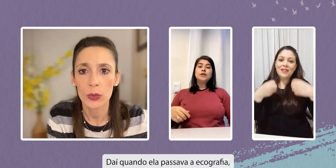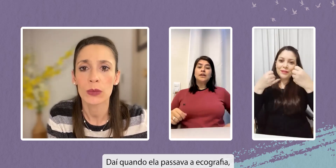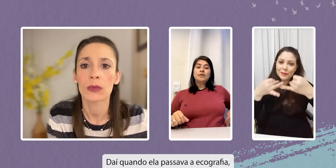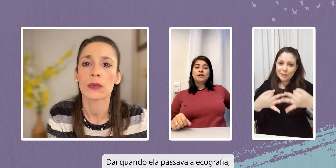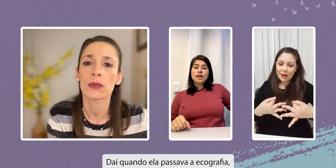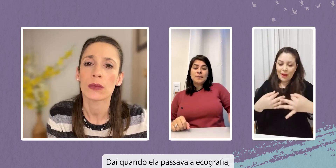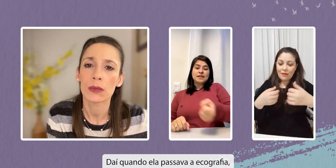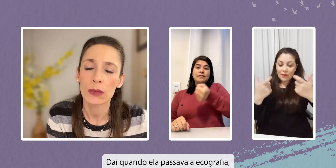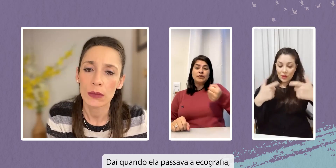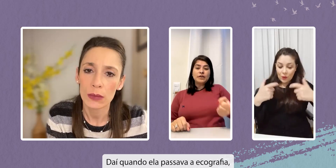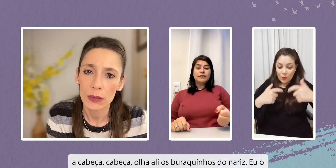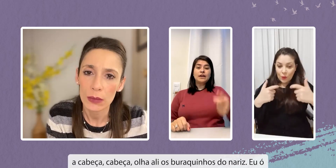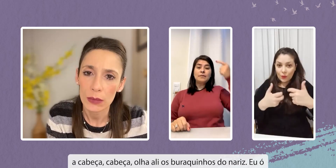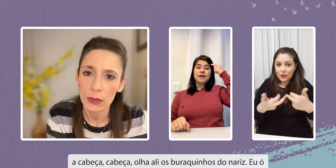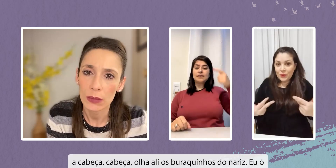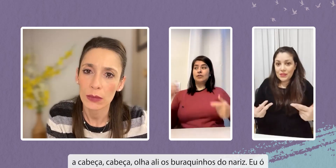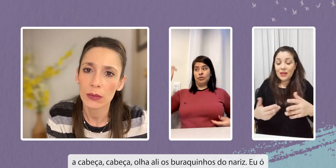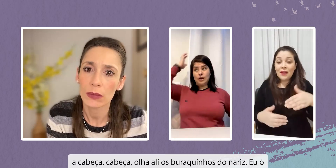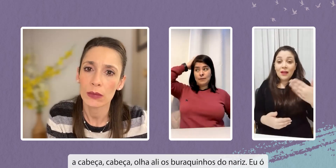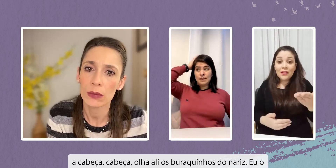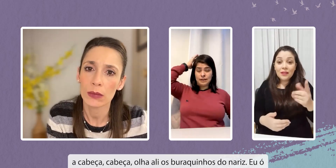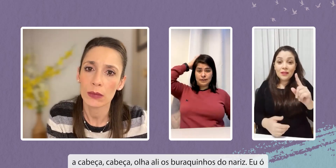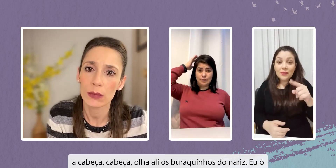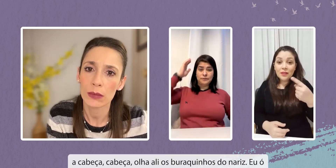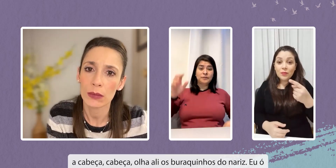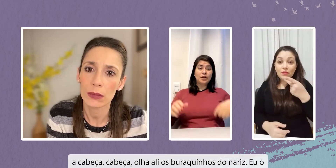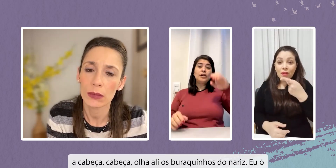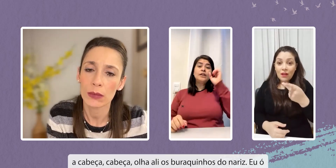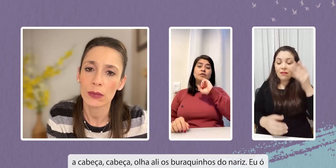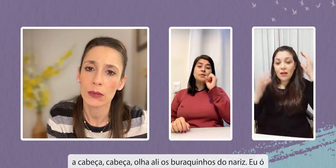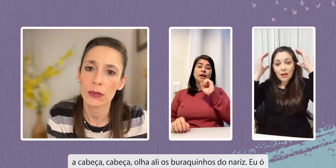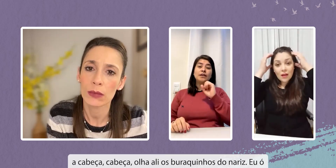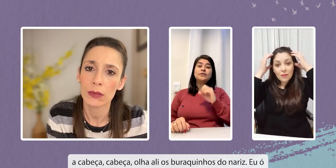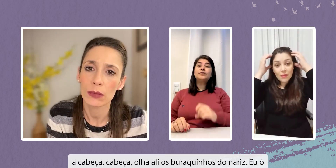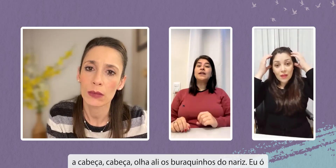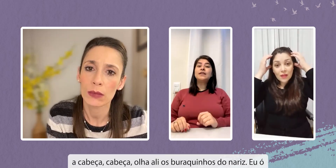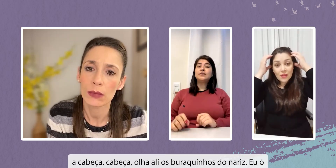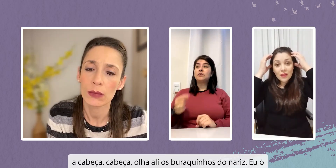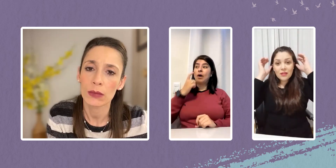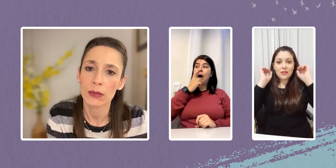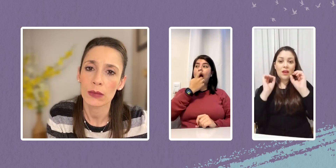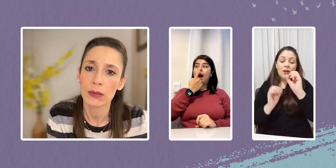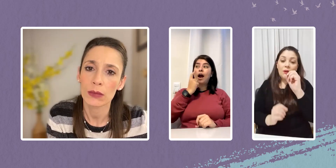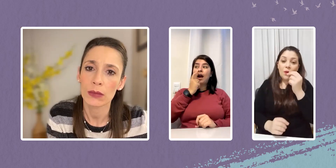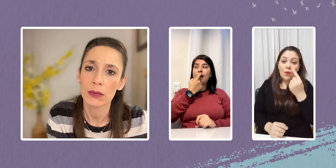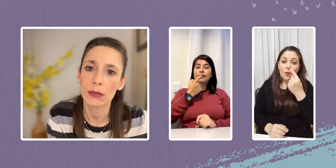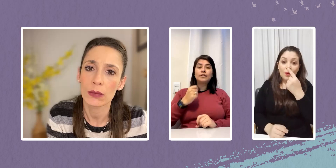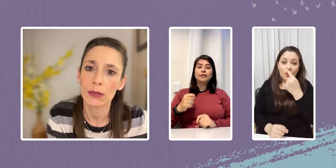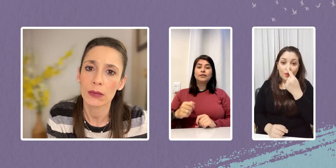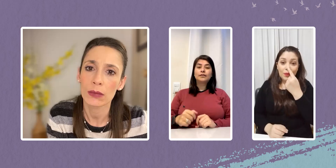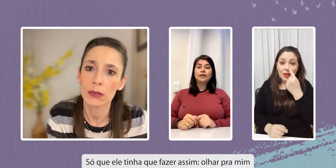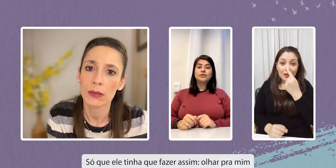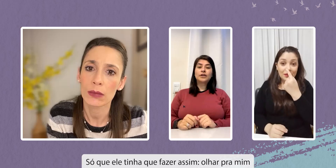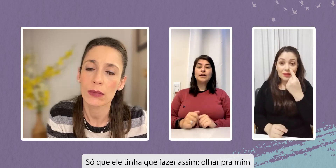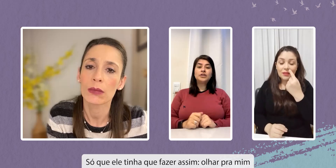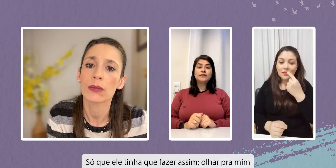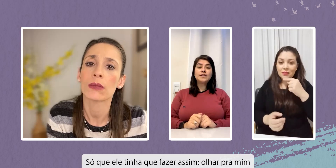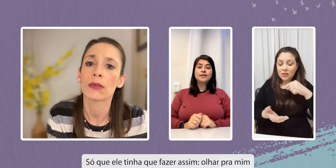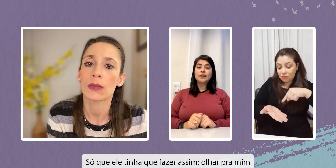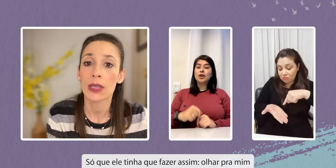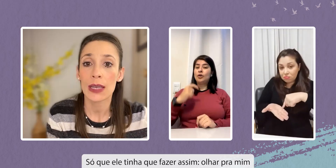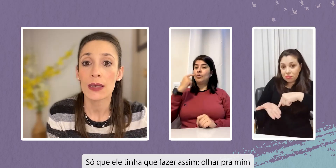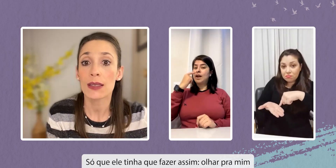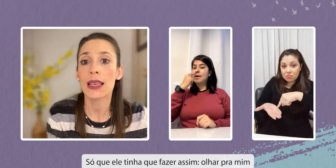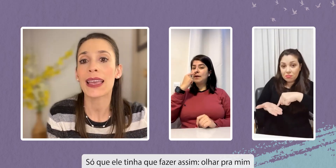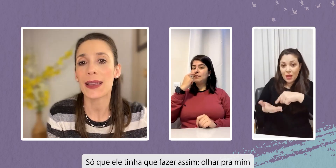Então, daí quando ela passava a ecografia, a cabeça, ó, cabeça. Olha ali os buraquinhos do nariz, ó. Só que ele tinha que fazer